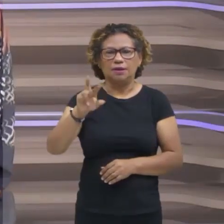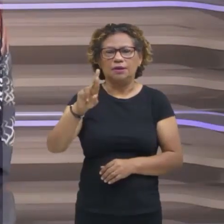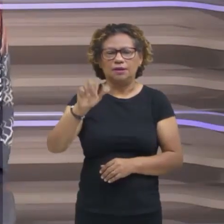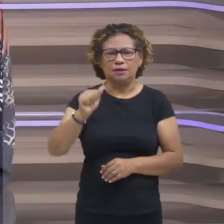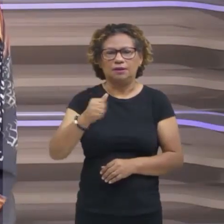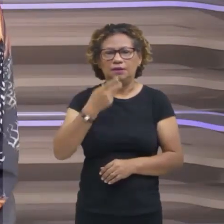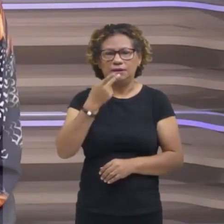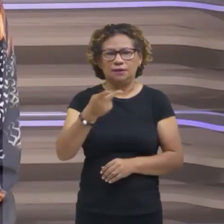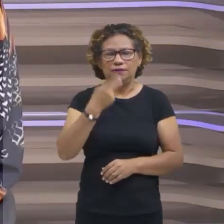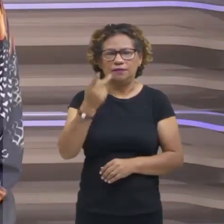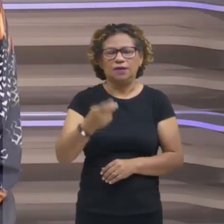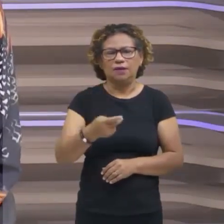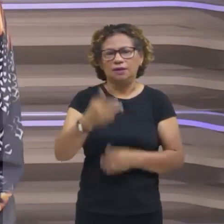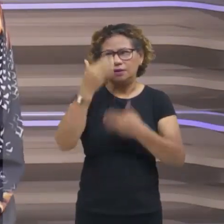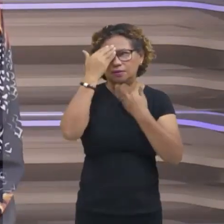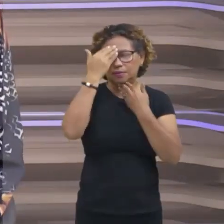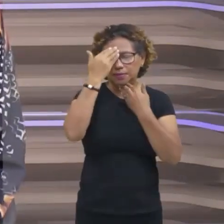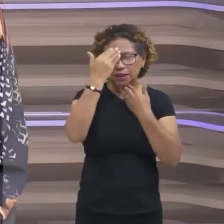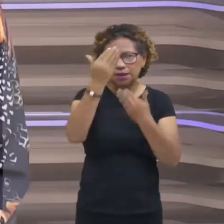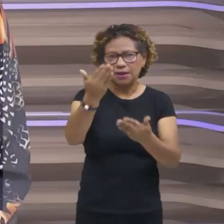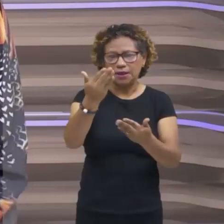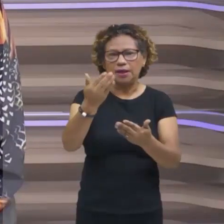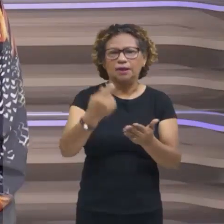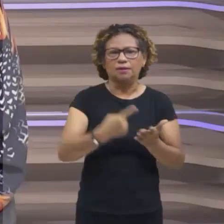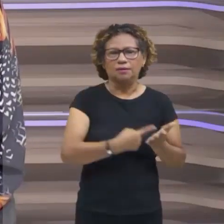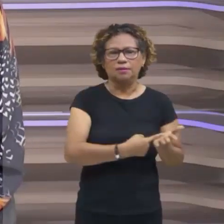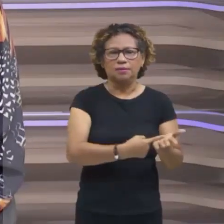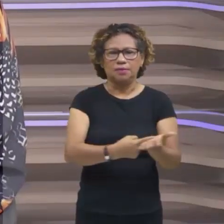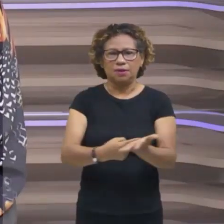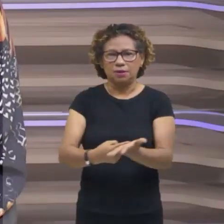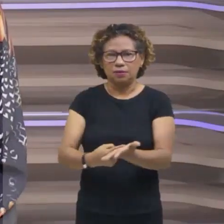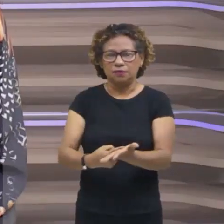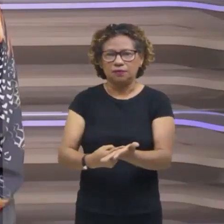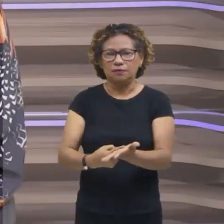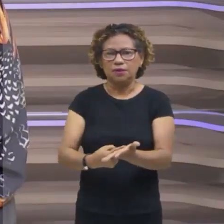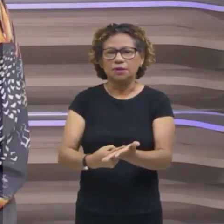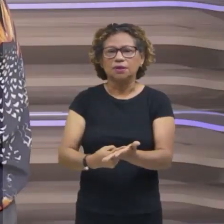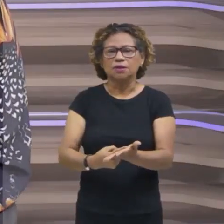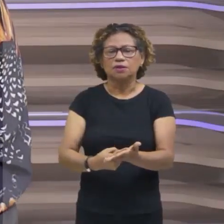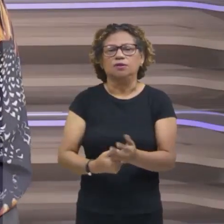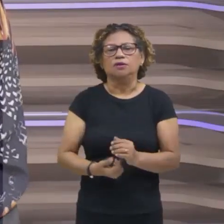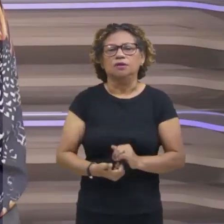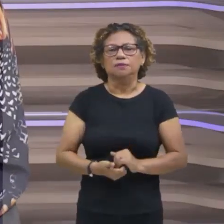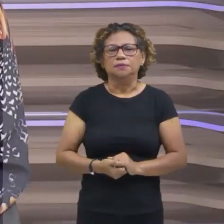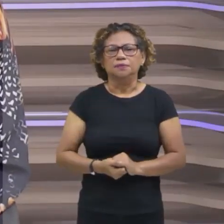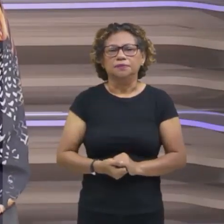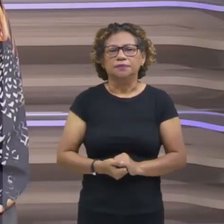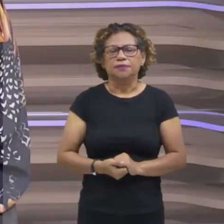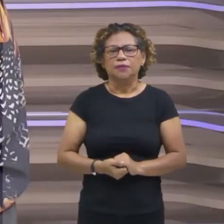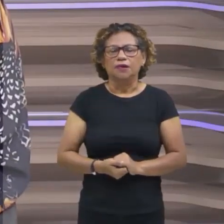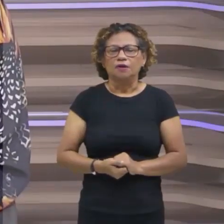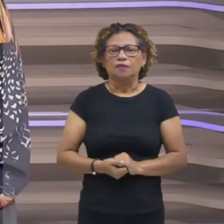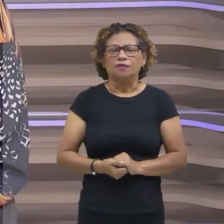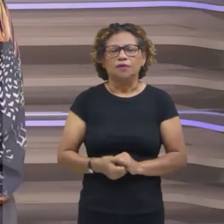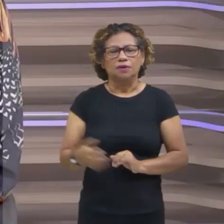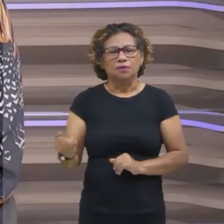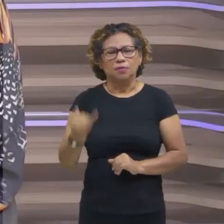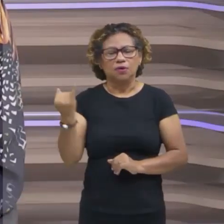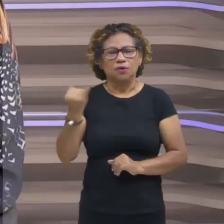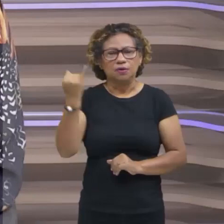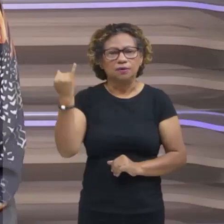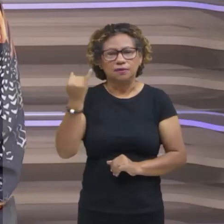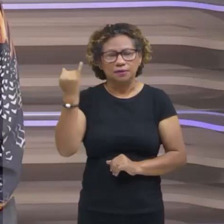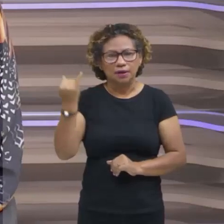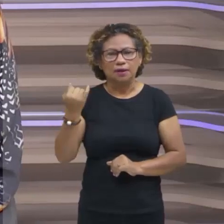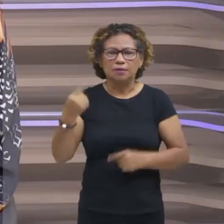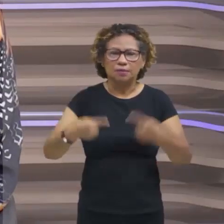Eu gostaria de agradecer, Ana, pelo convite. Foi muito enriquecedor participar desses